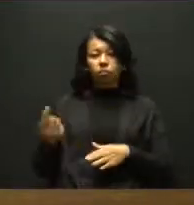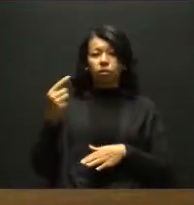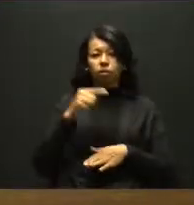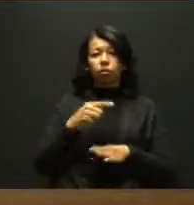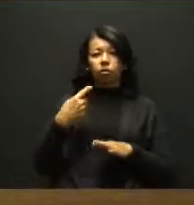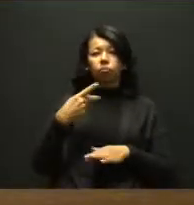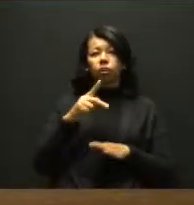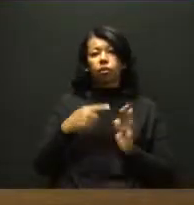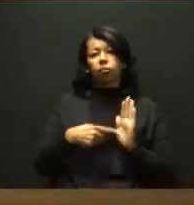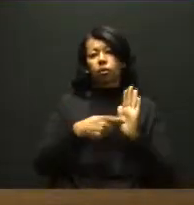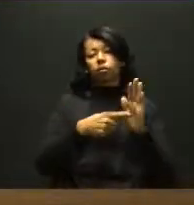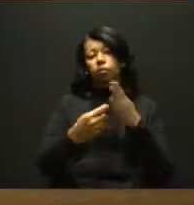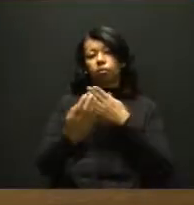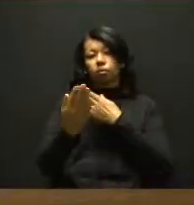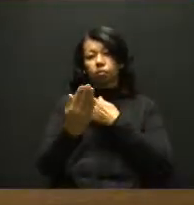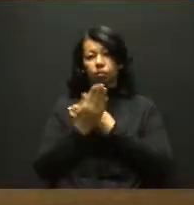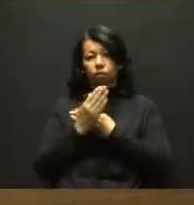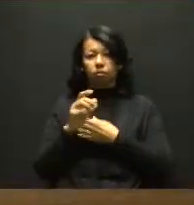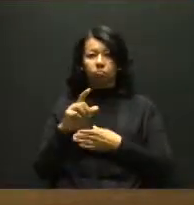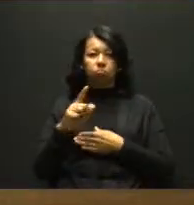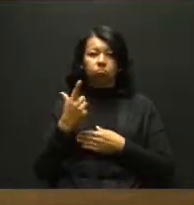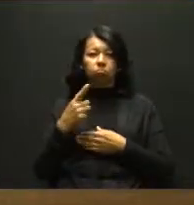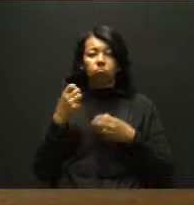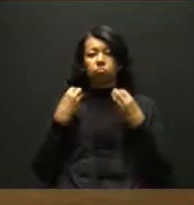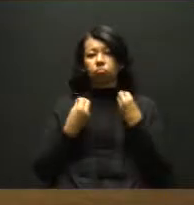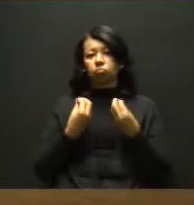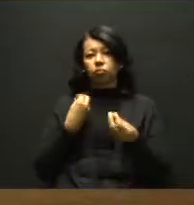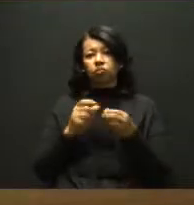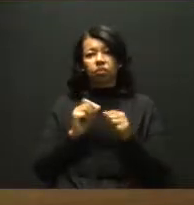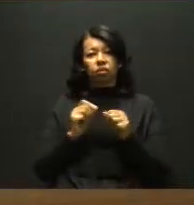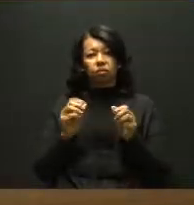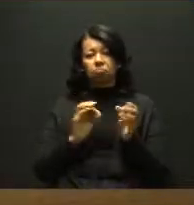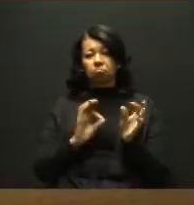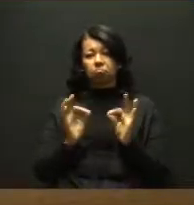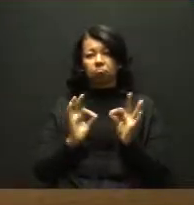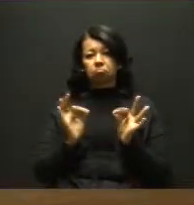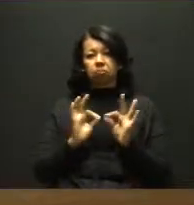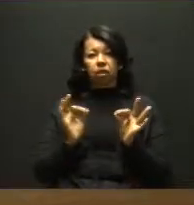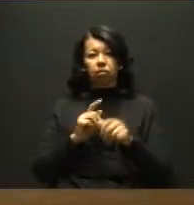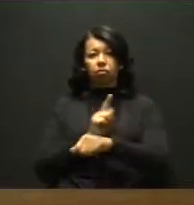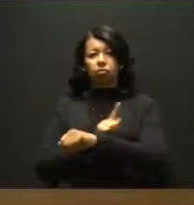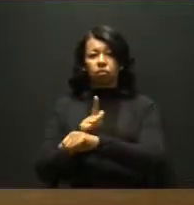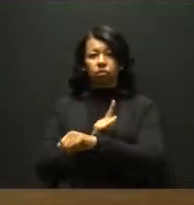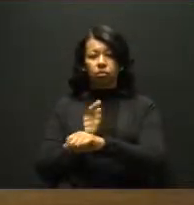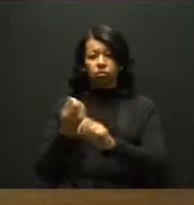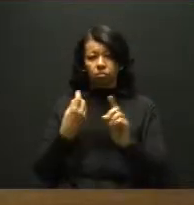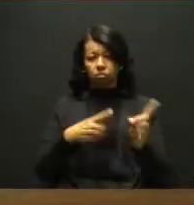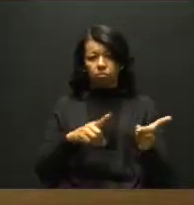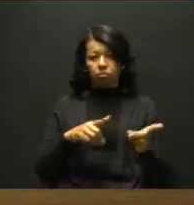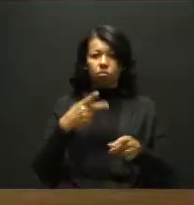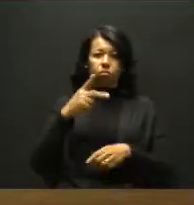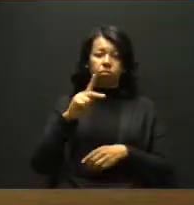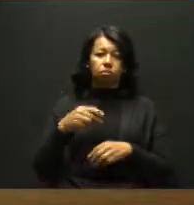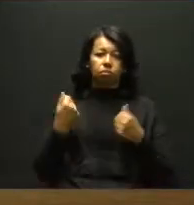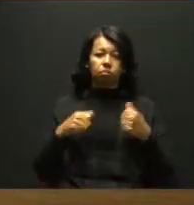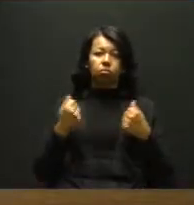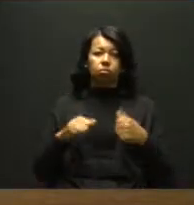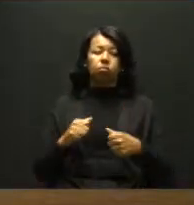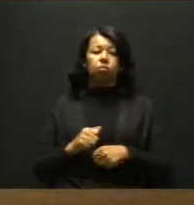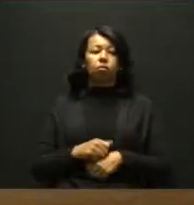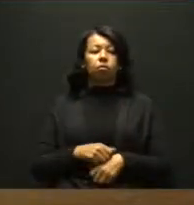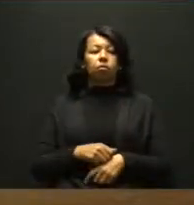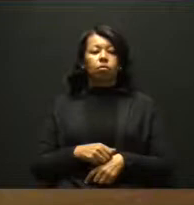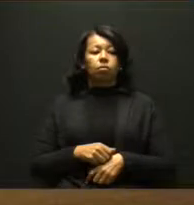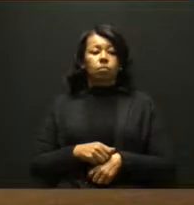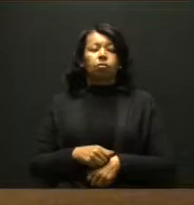para representá los e defendê los a gente não vai ter como fazer nenhum tipo de gestão quanto às suas necessidades confesso que vossa excelência